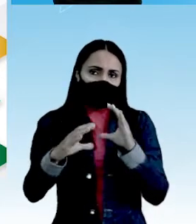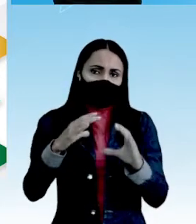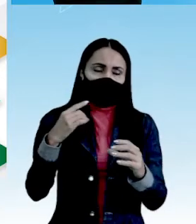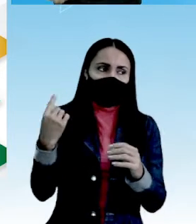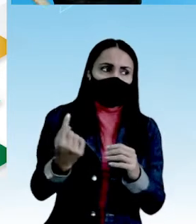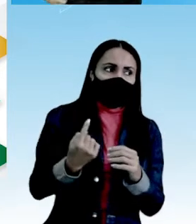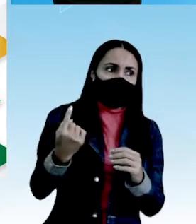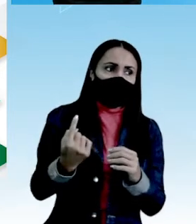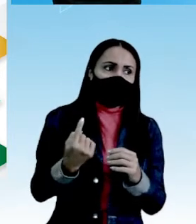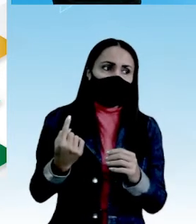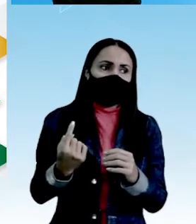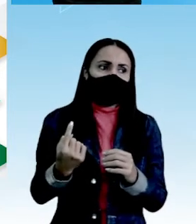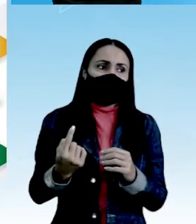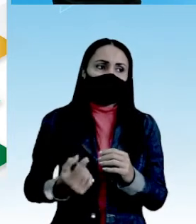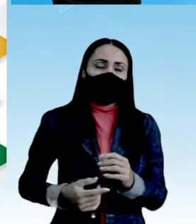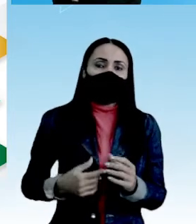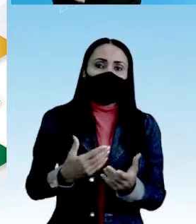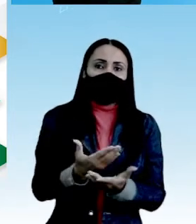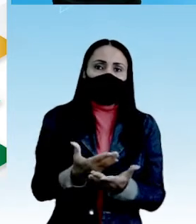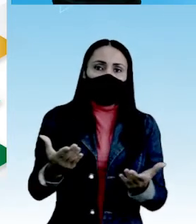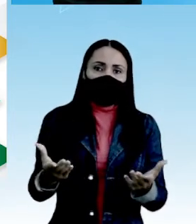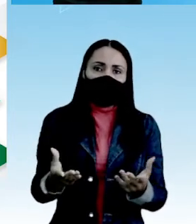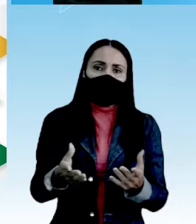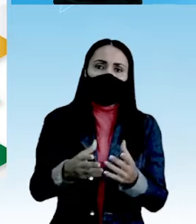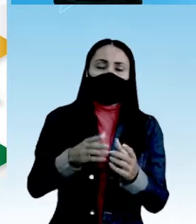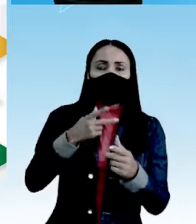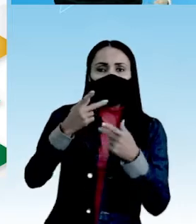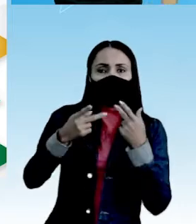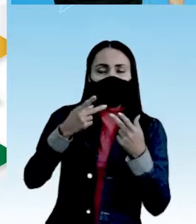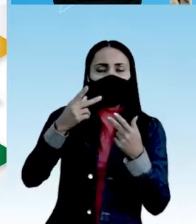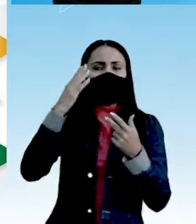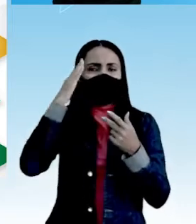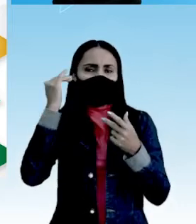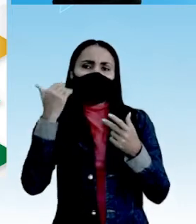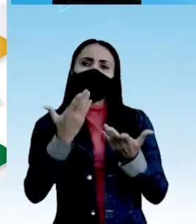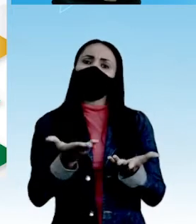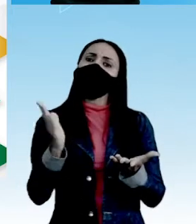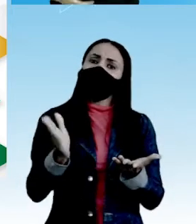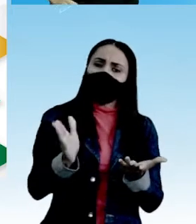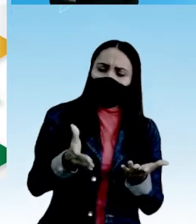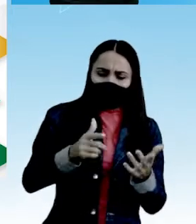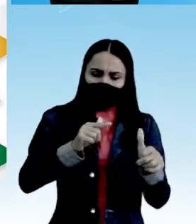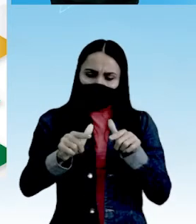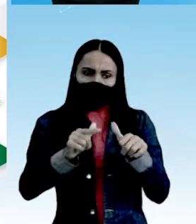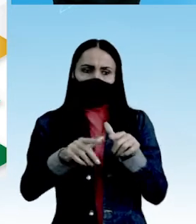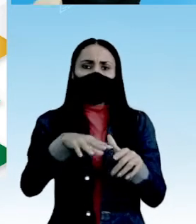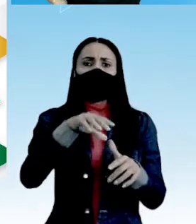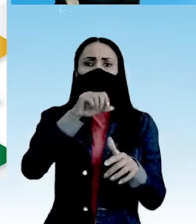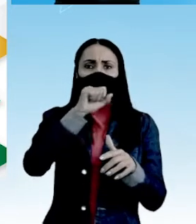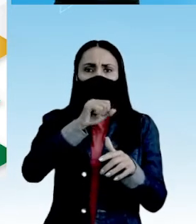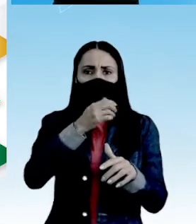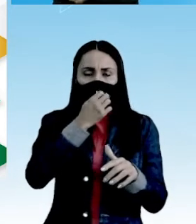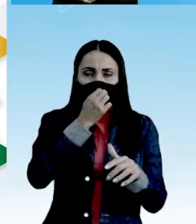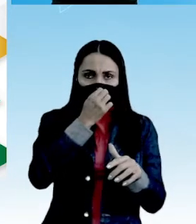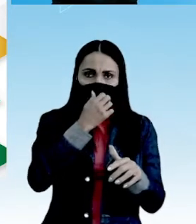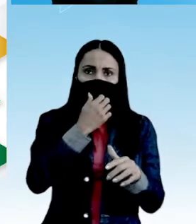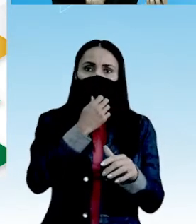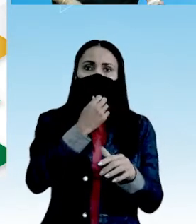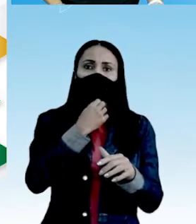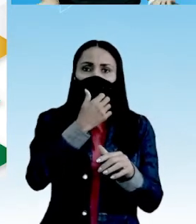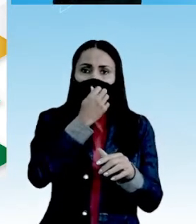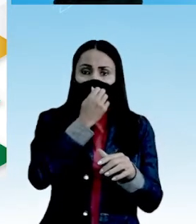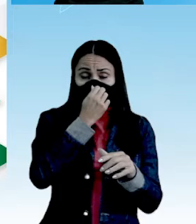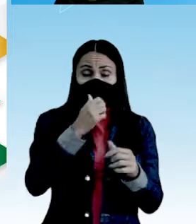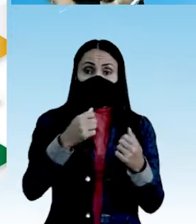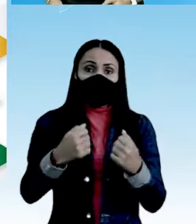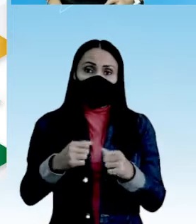tem afinidade, a afinação, já sabe colocar a voz, já tem trabalho de respiração. Outras que precisam de um